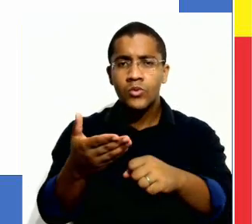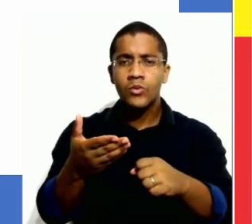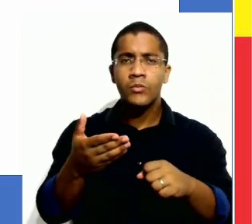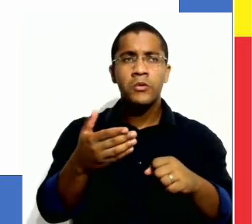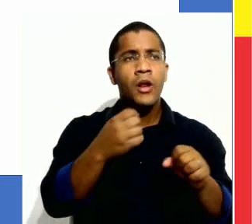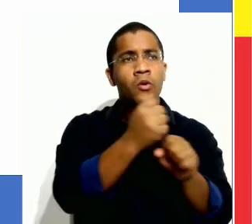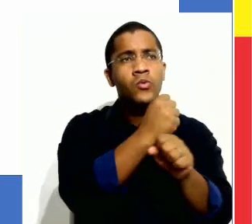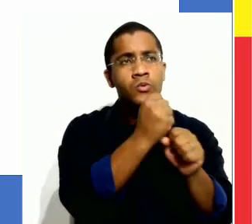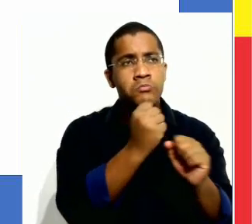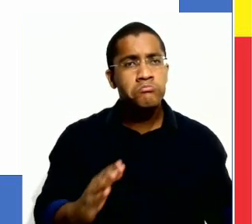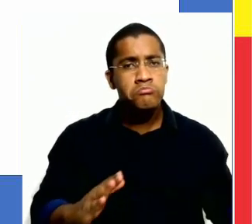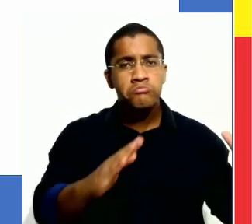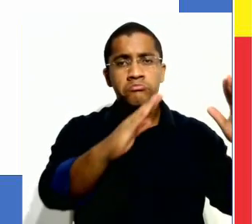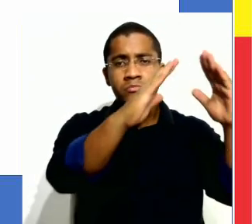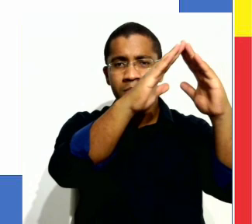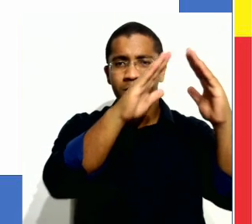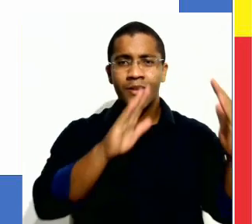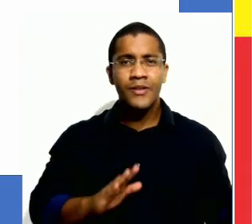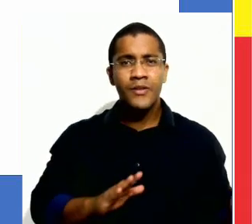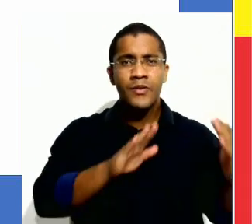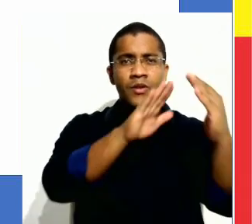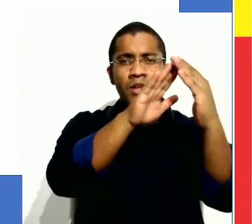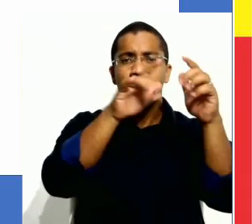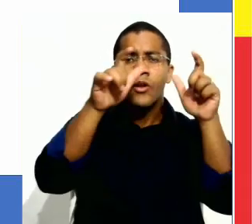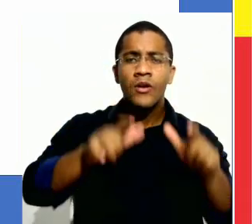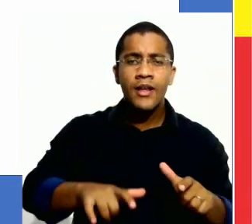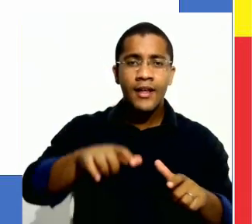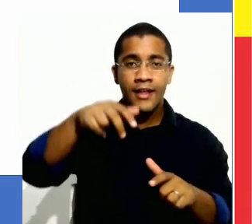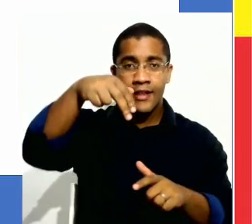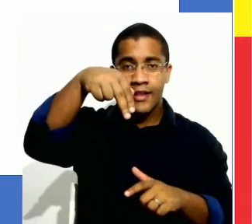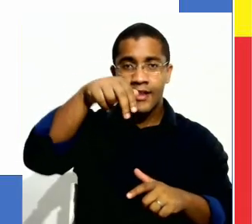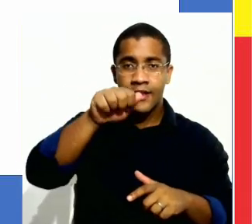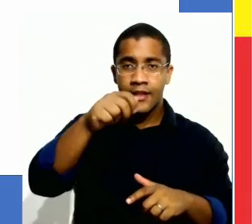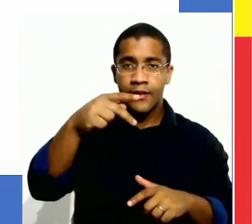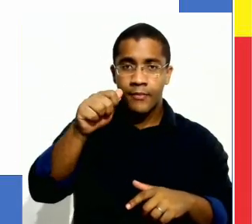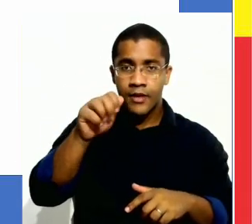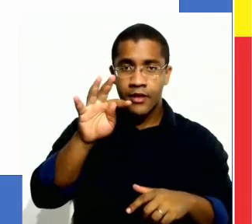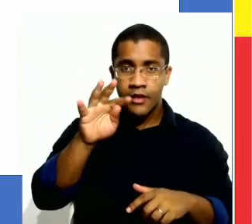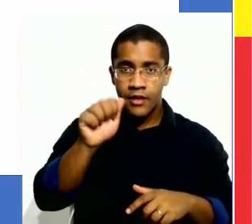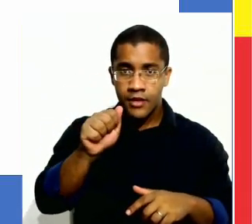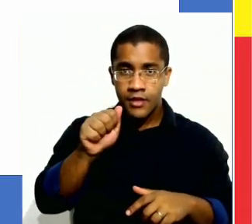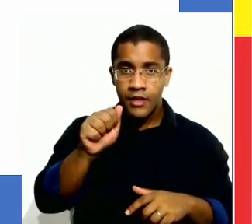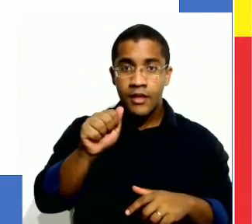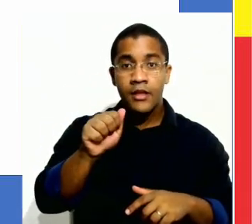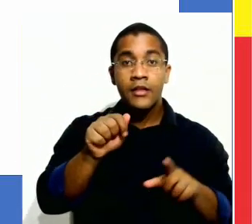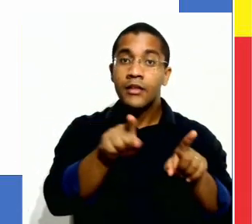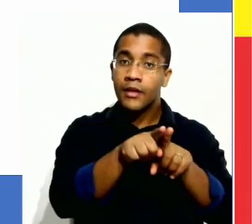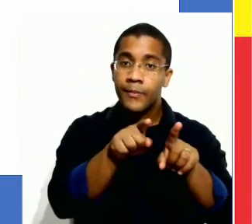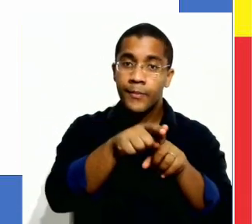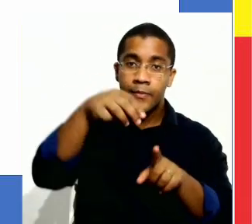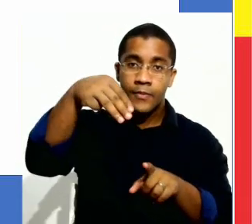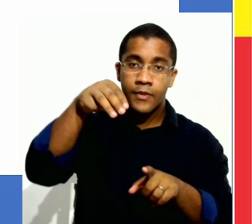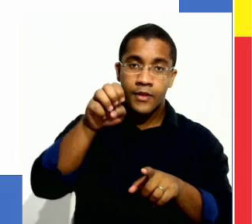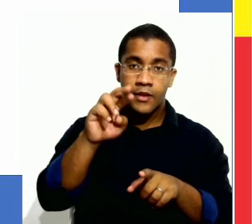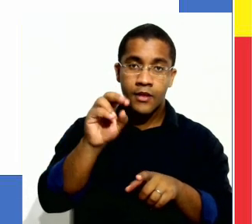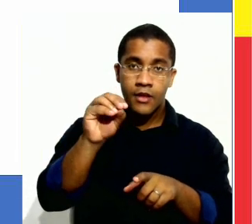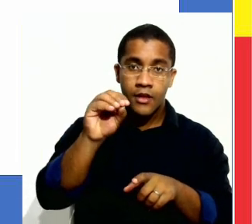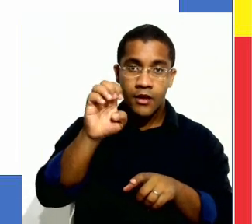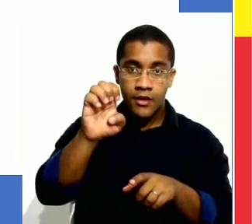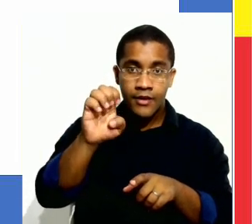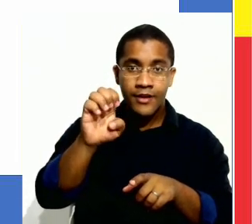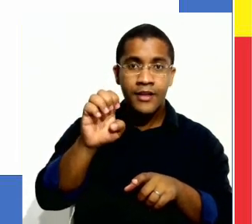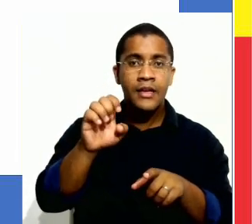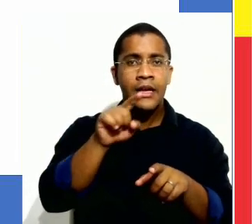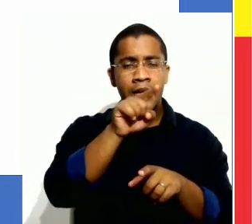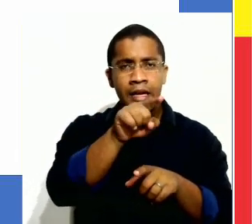construção de pirâmides em Napata e Merói. Cidades cuxitas foram